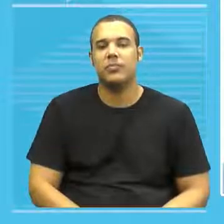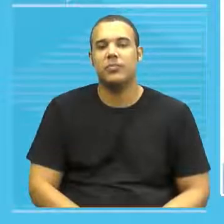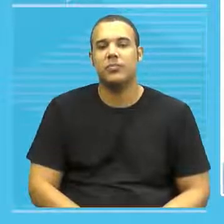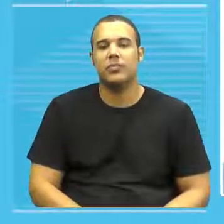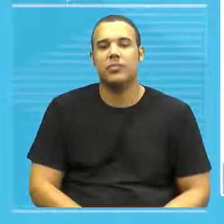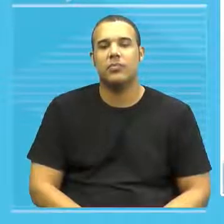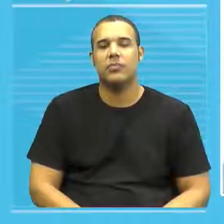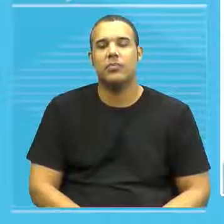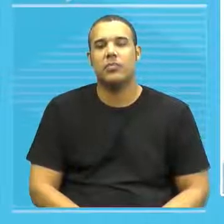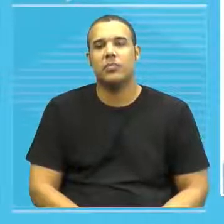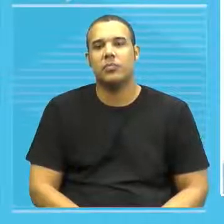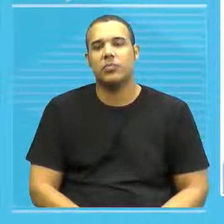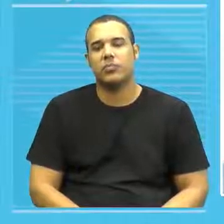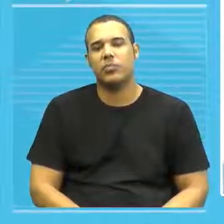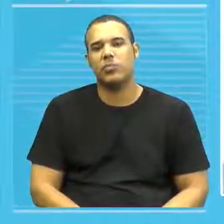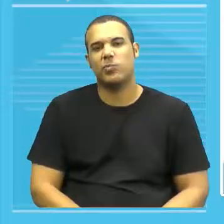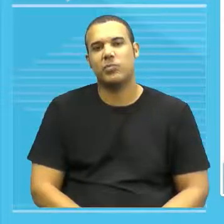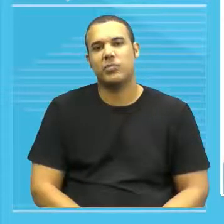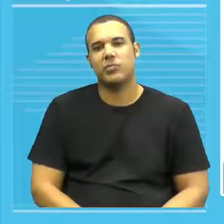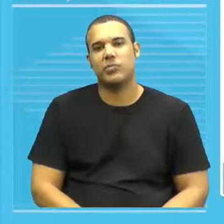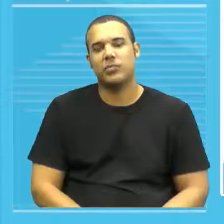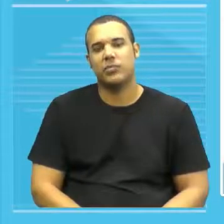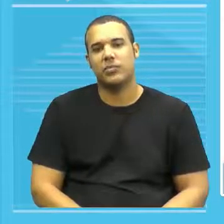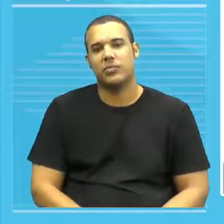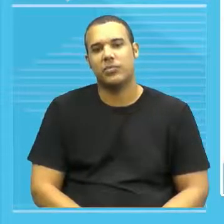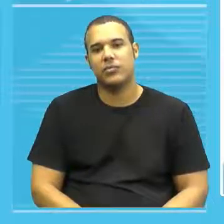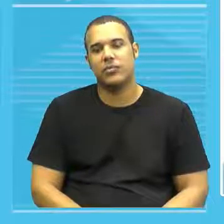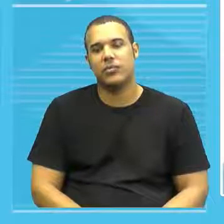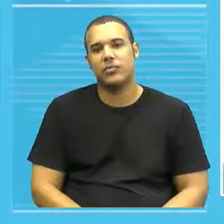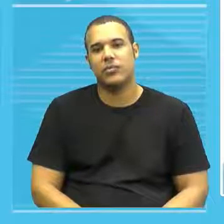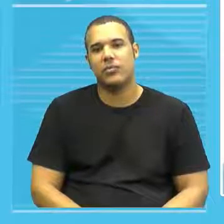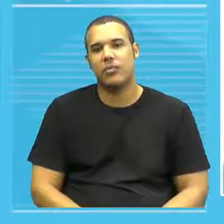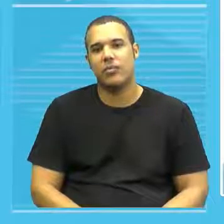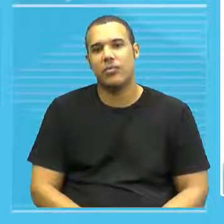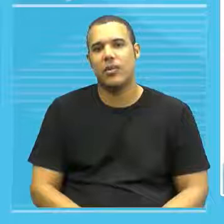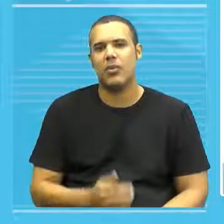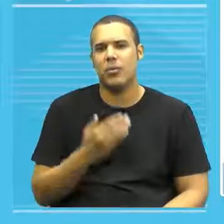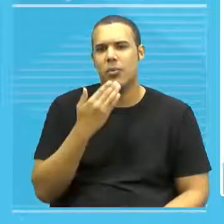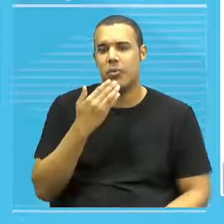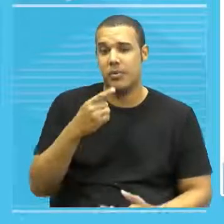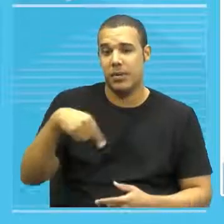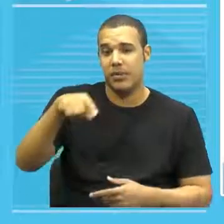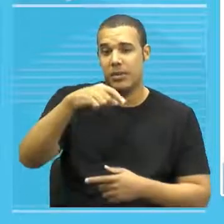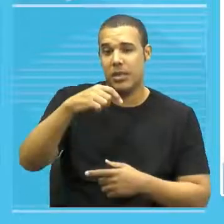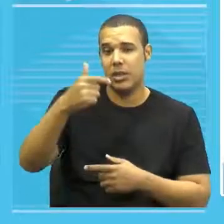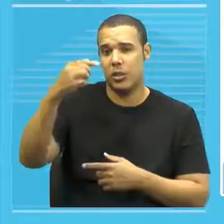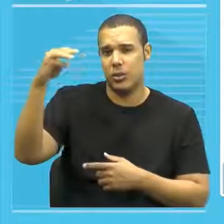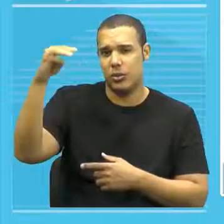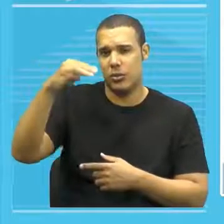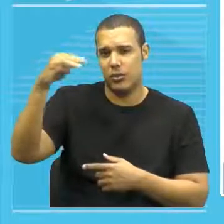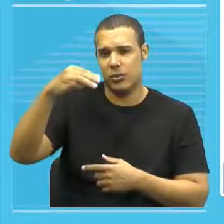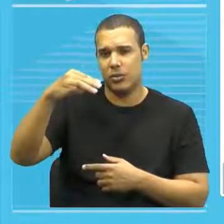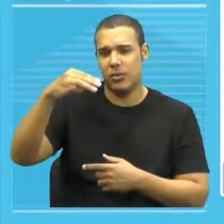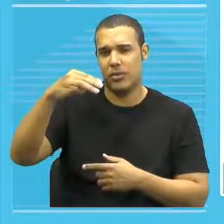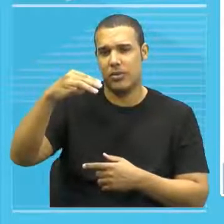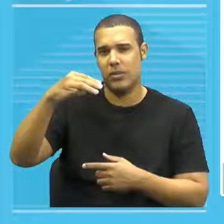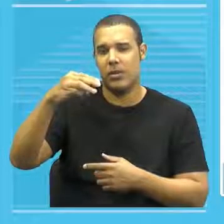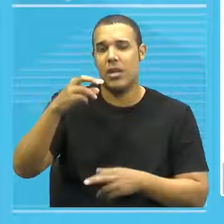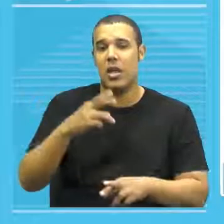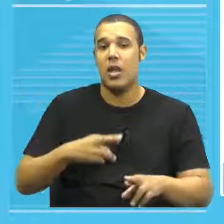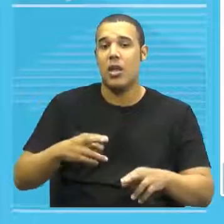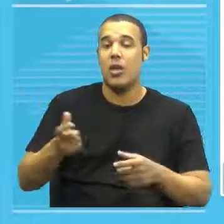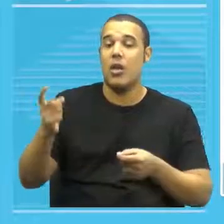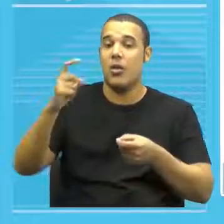tá beleza minha gente eu vou pedir aqui para vocês dois minutinhos e eu volto já